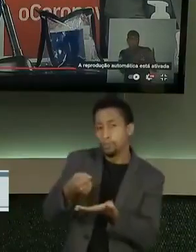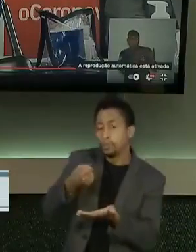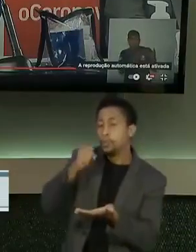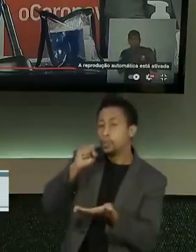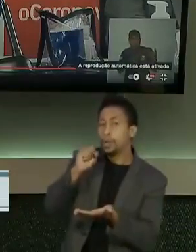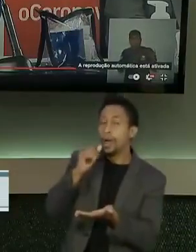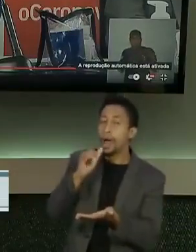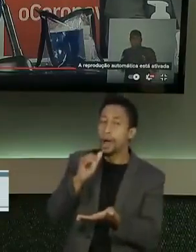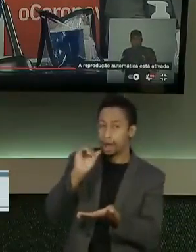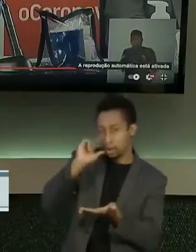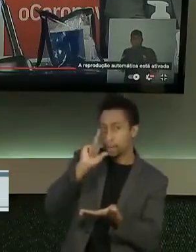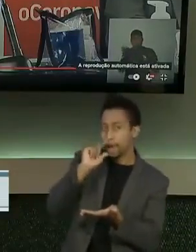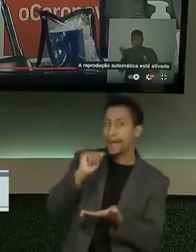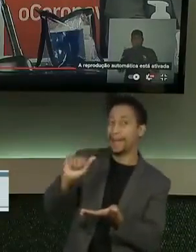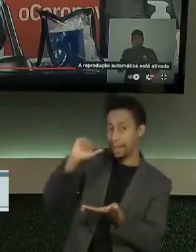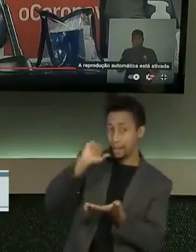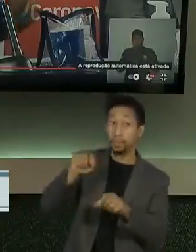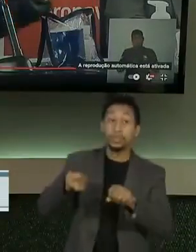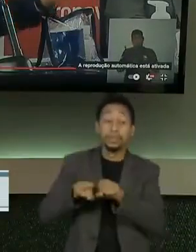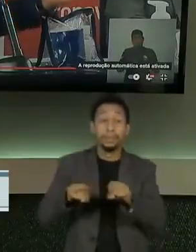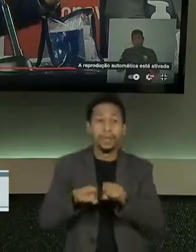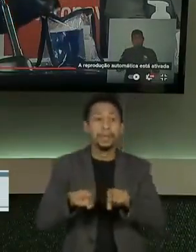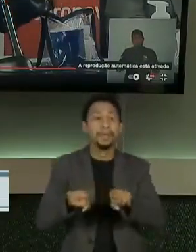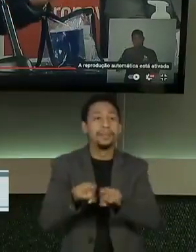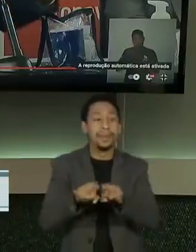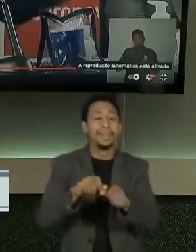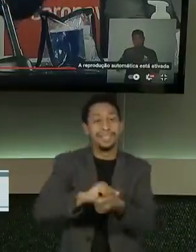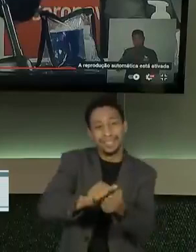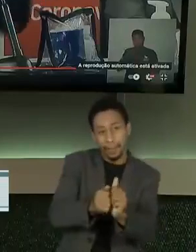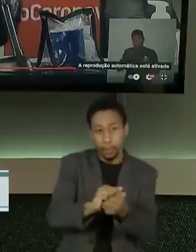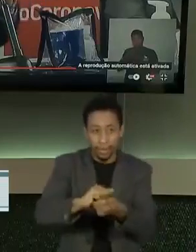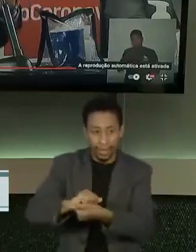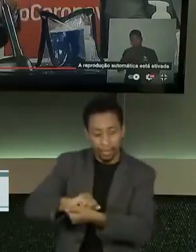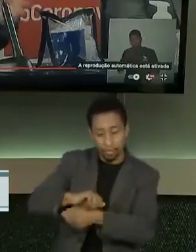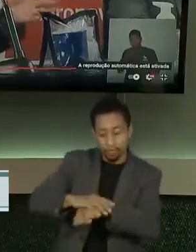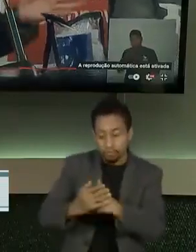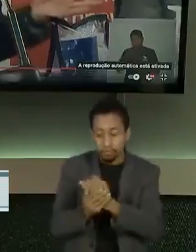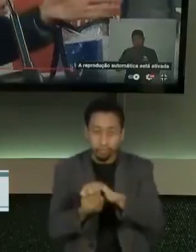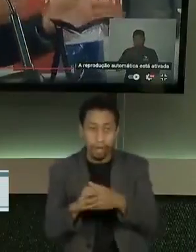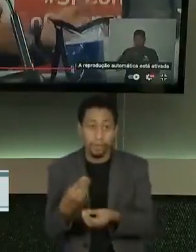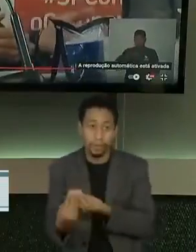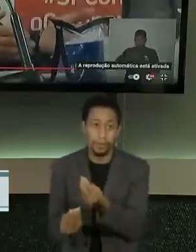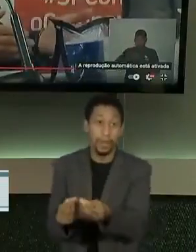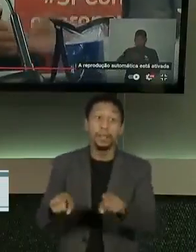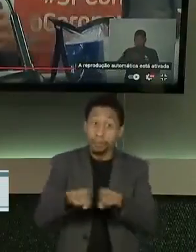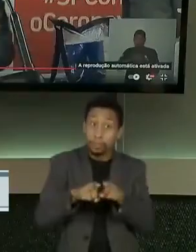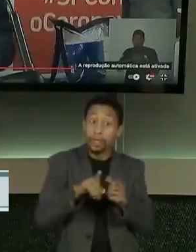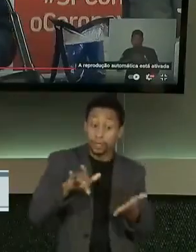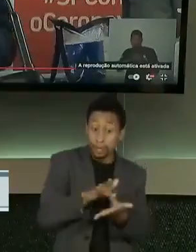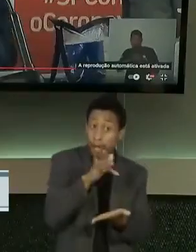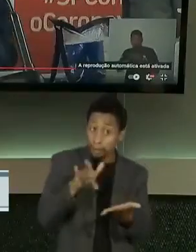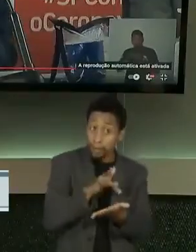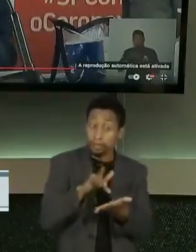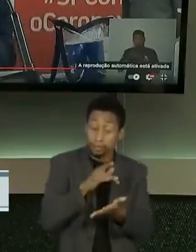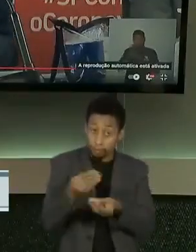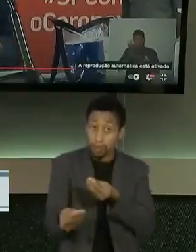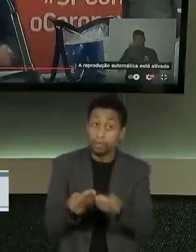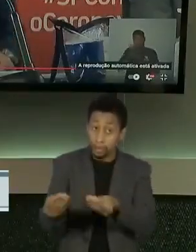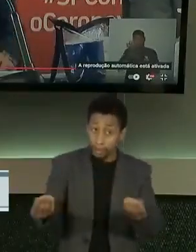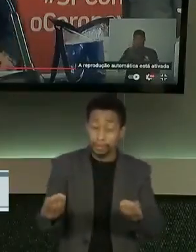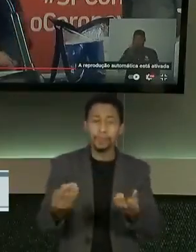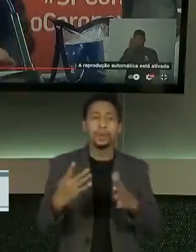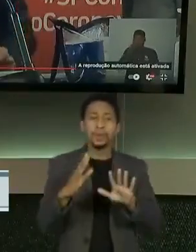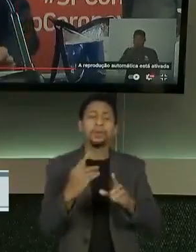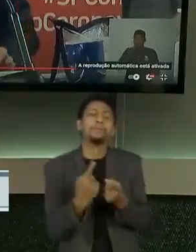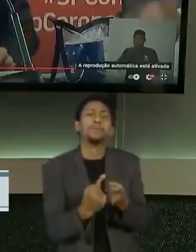também sabonete. E foram adquiridos tablets para todos os alunos, porque o ensino vai ser parcialmente